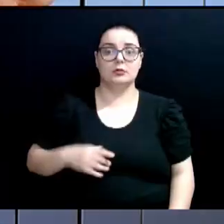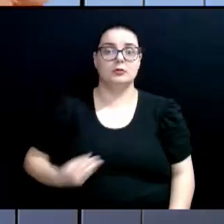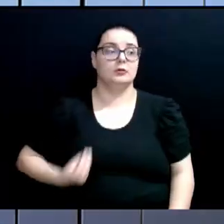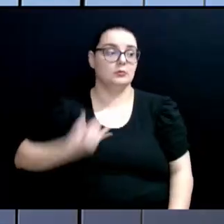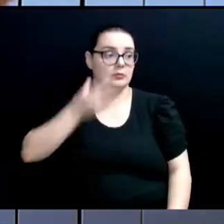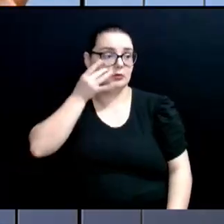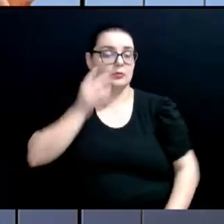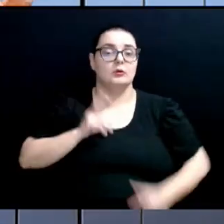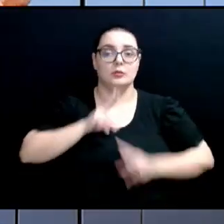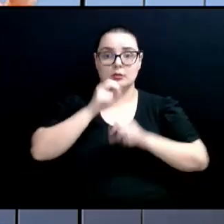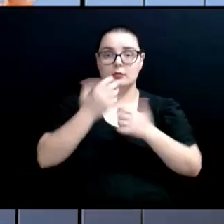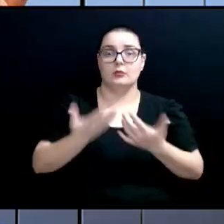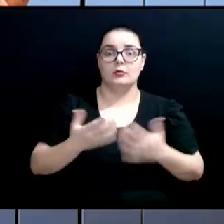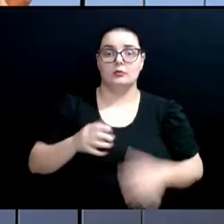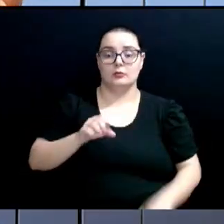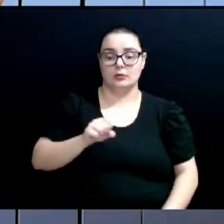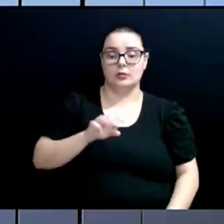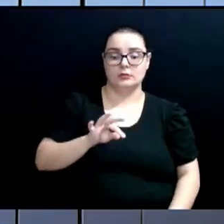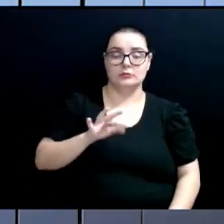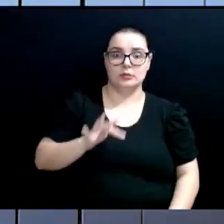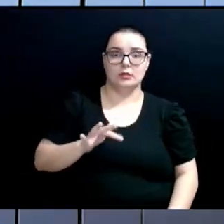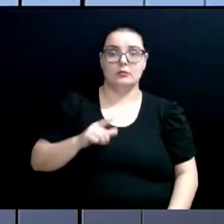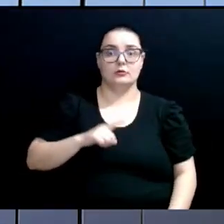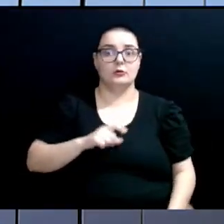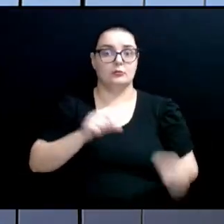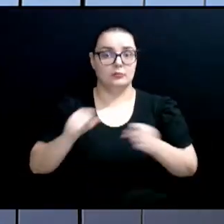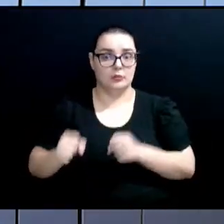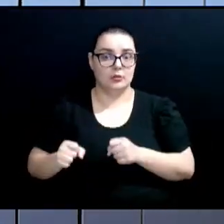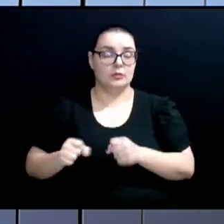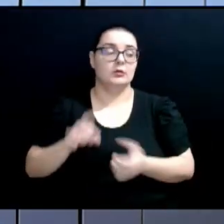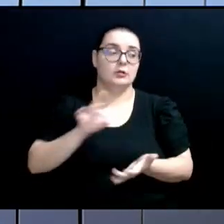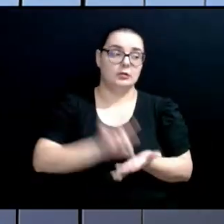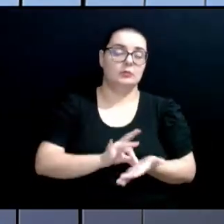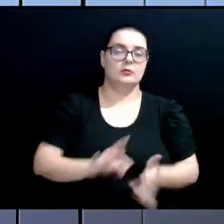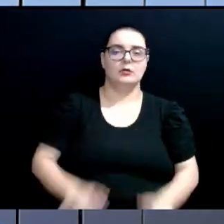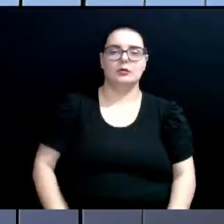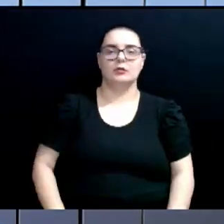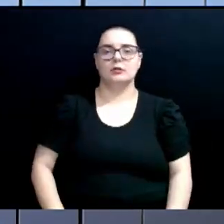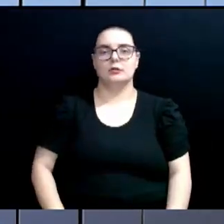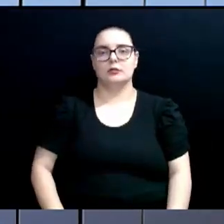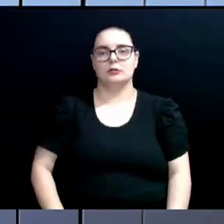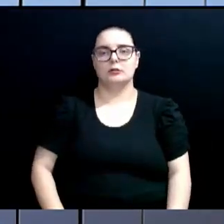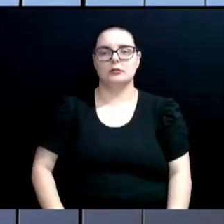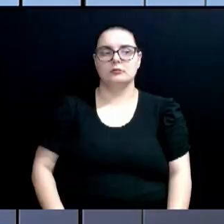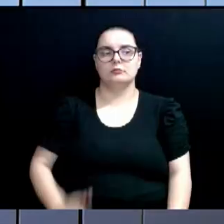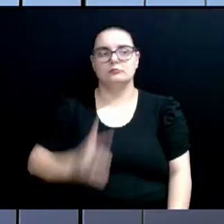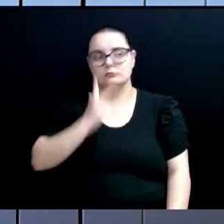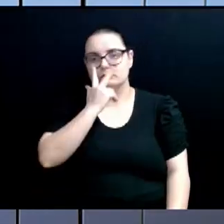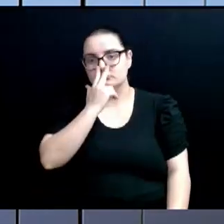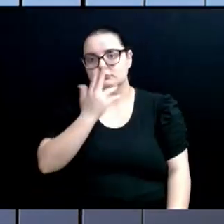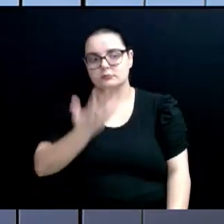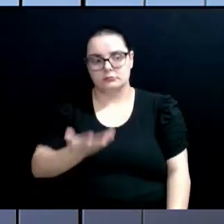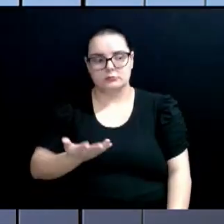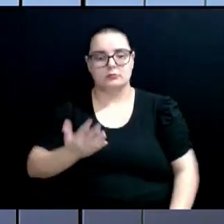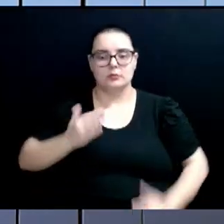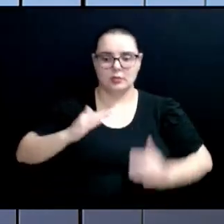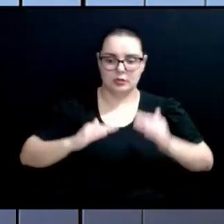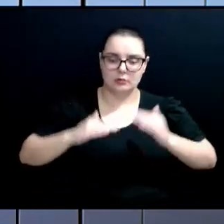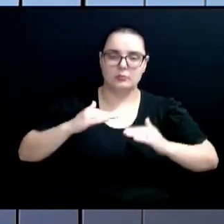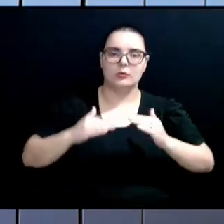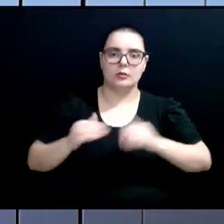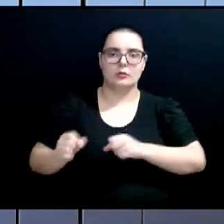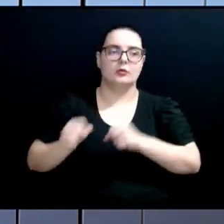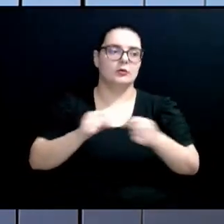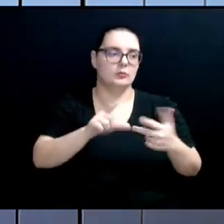o STF tem bastante poder realmente, me parece que ele está equilibrado com o poder legislativo e o